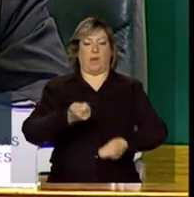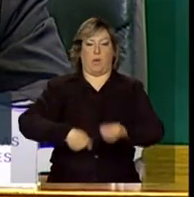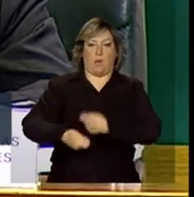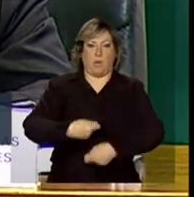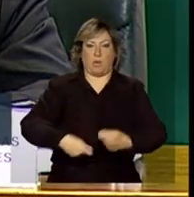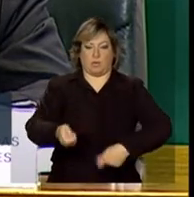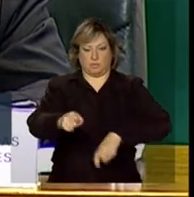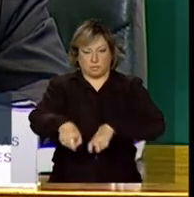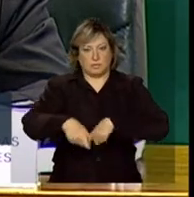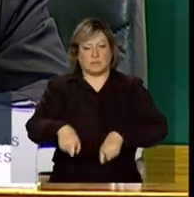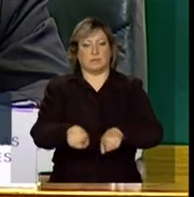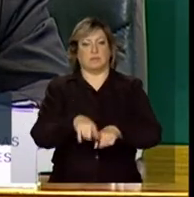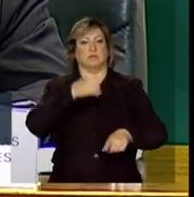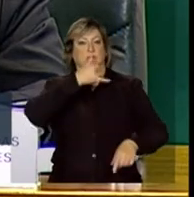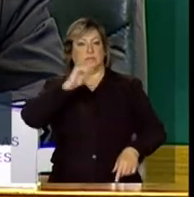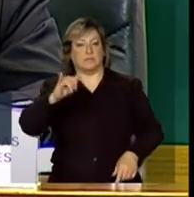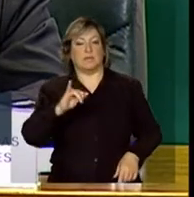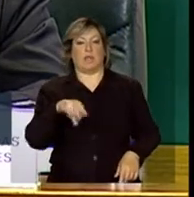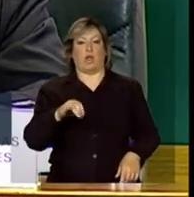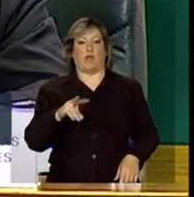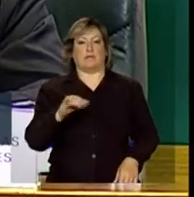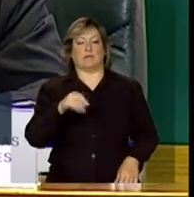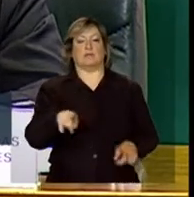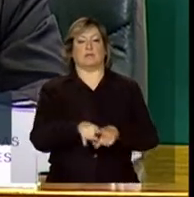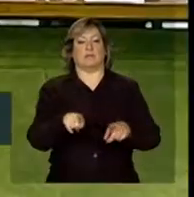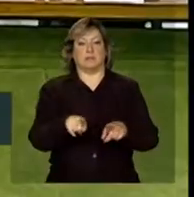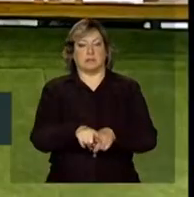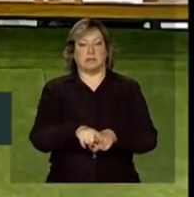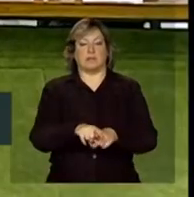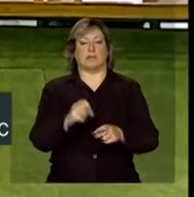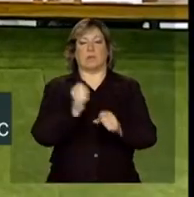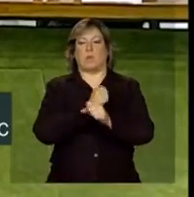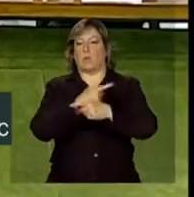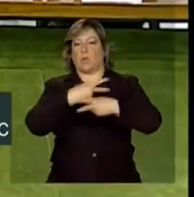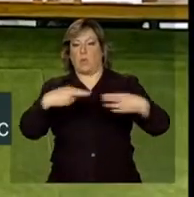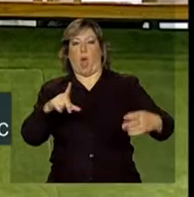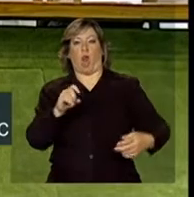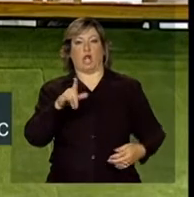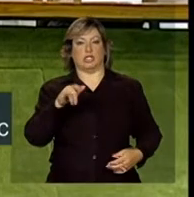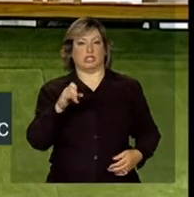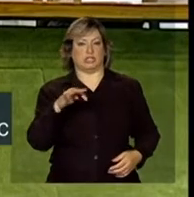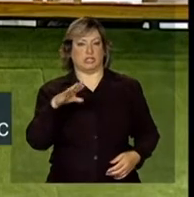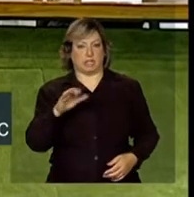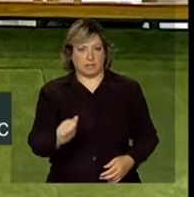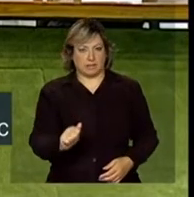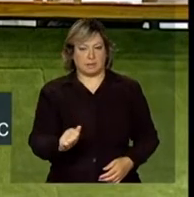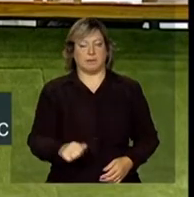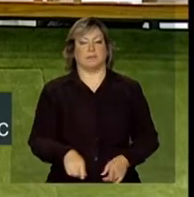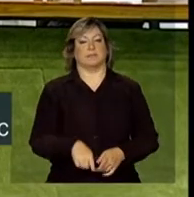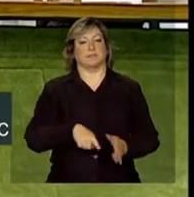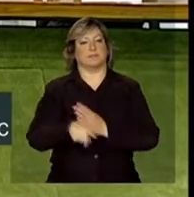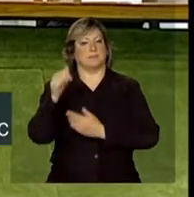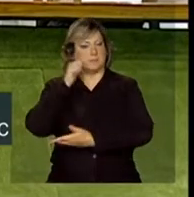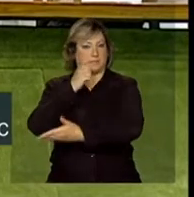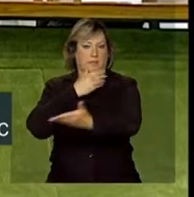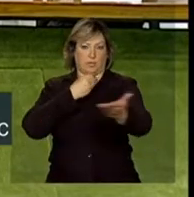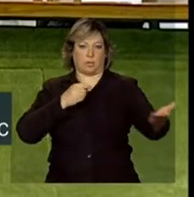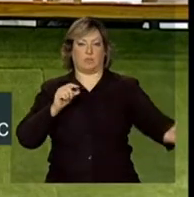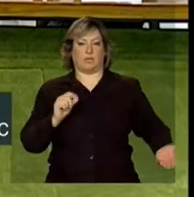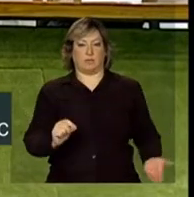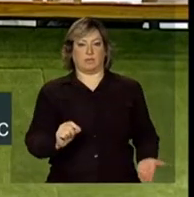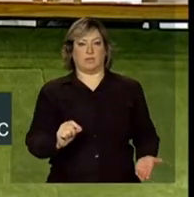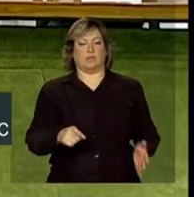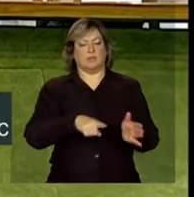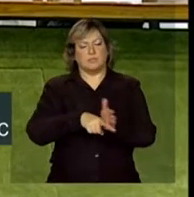inovação e infraestrutura e Logística senhoras e senhores o balanço